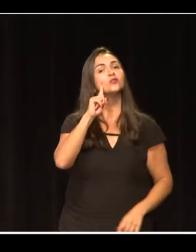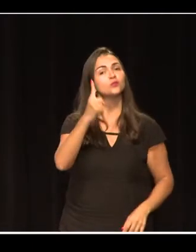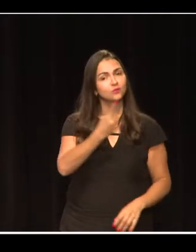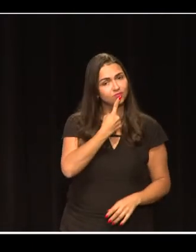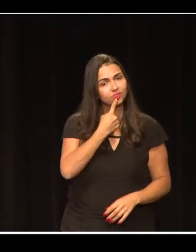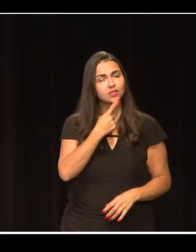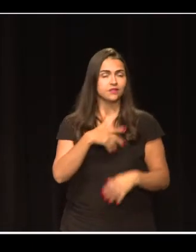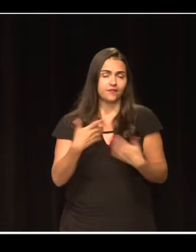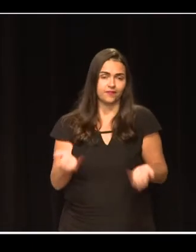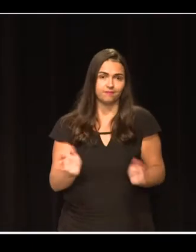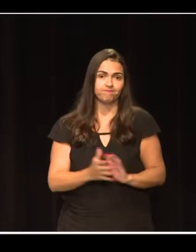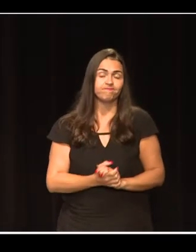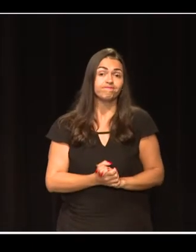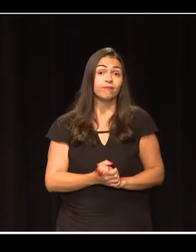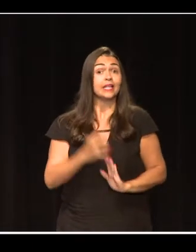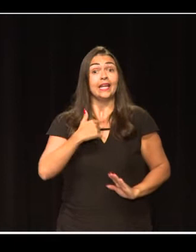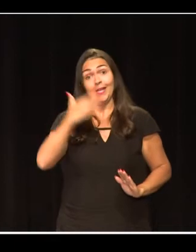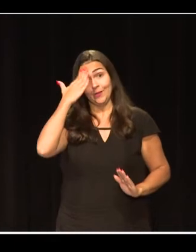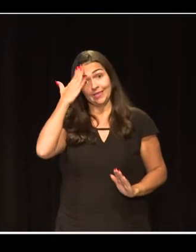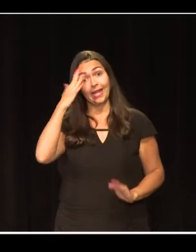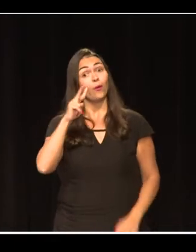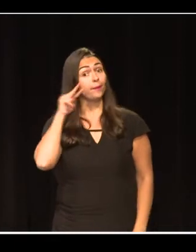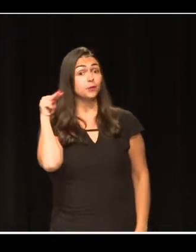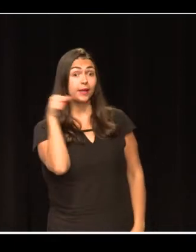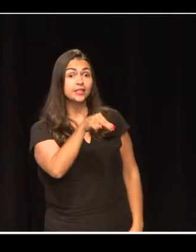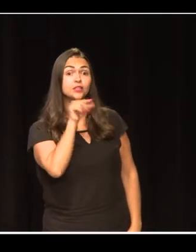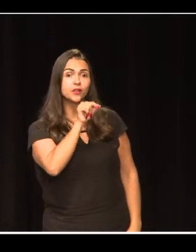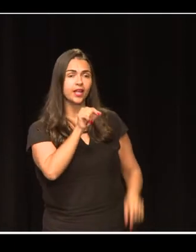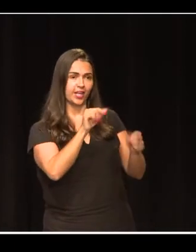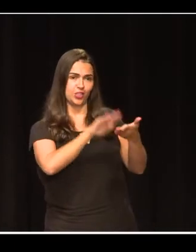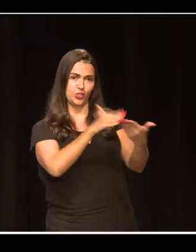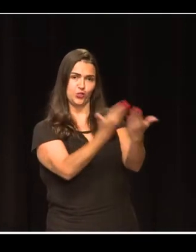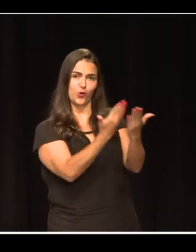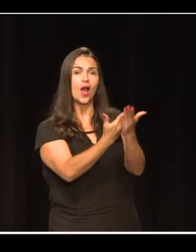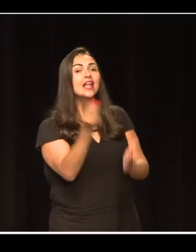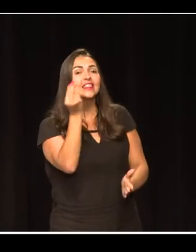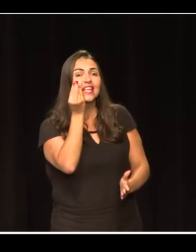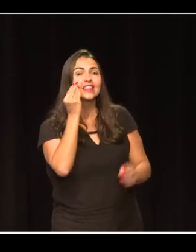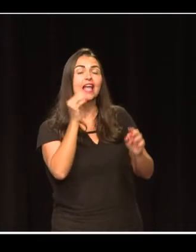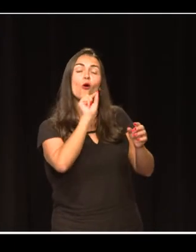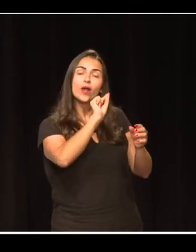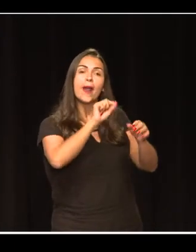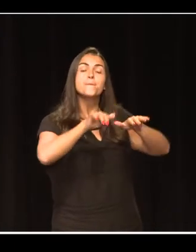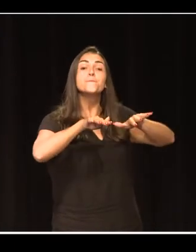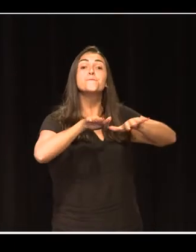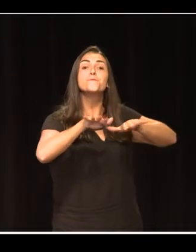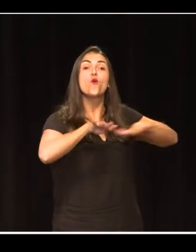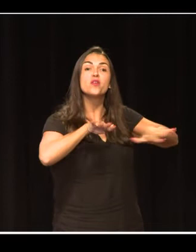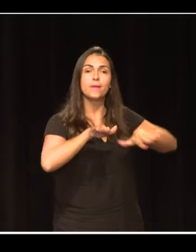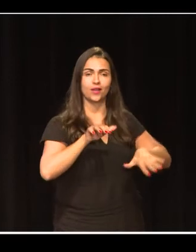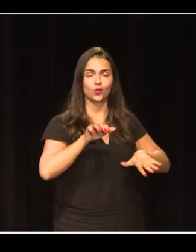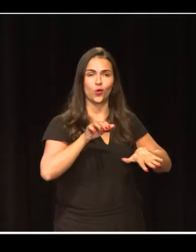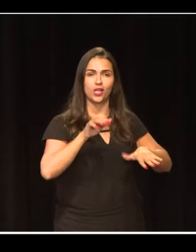surda, enfim. Eu sei que nessa perspectiva do ensurdecer a escola, no movimento de tornar a escola um lugar